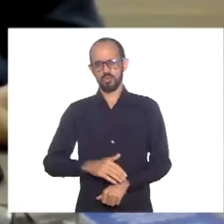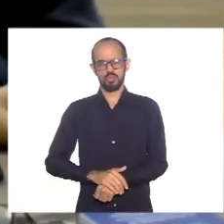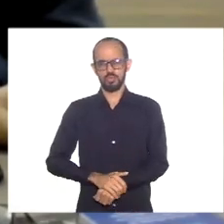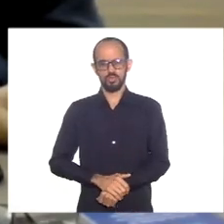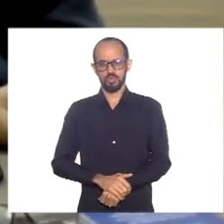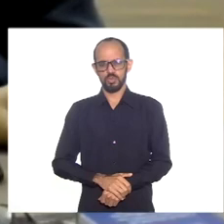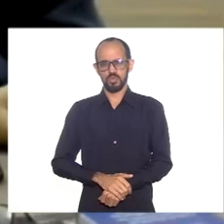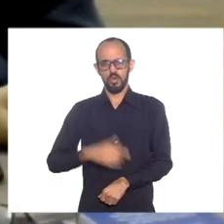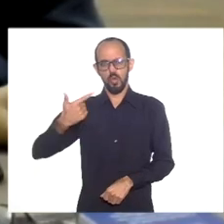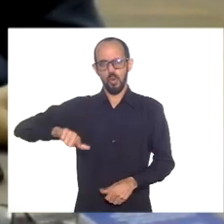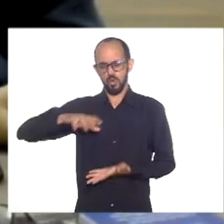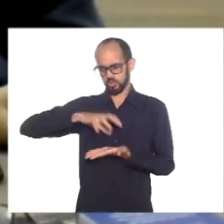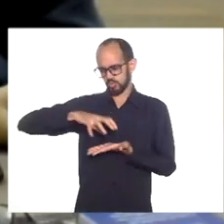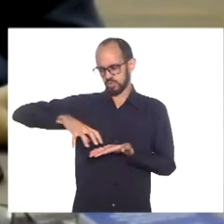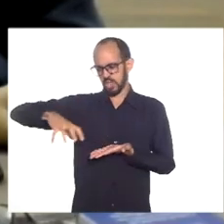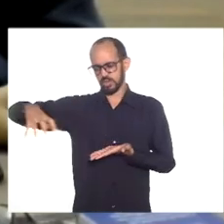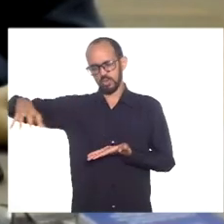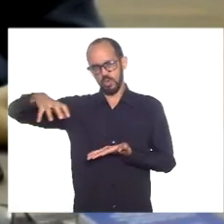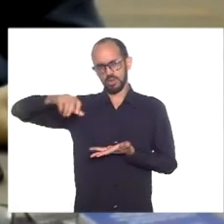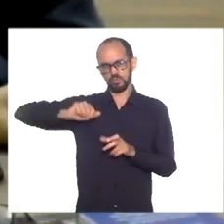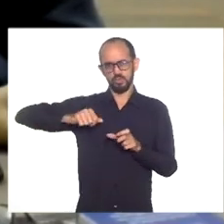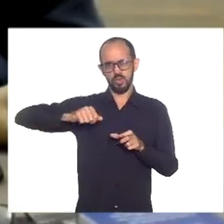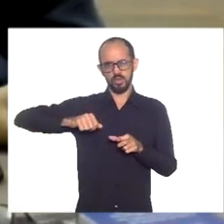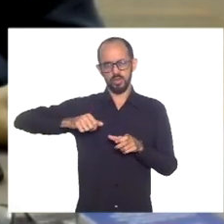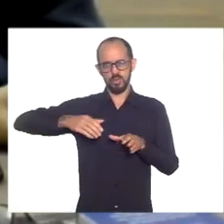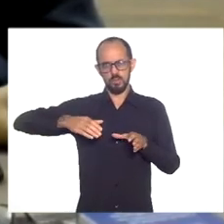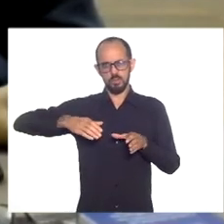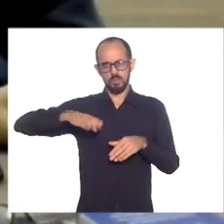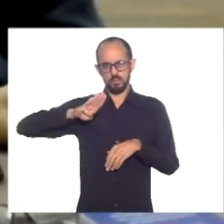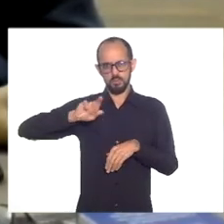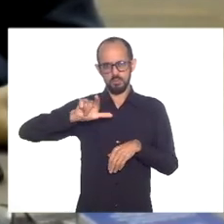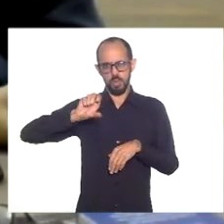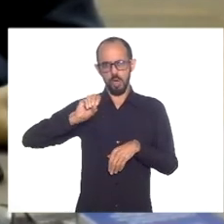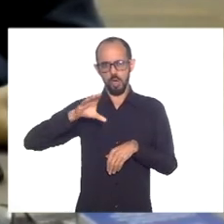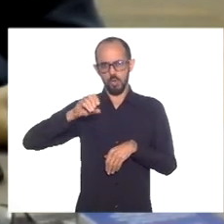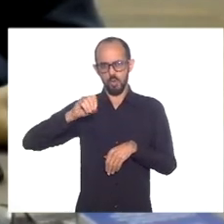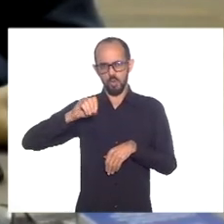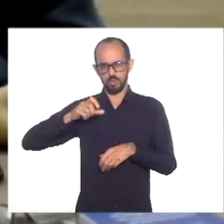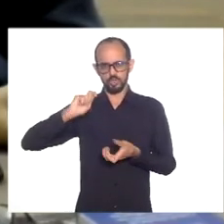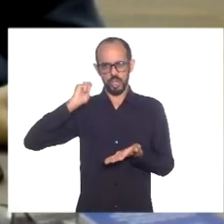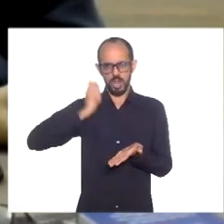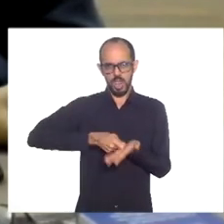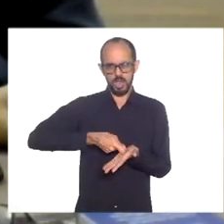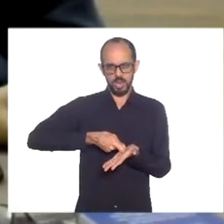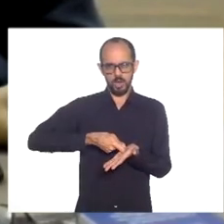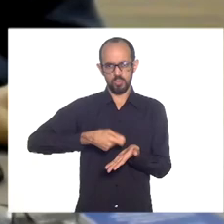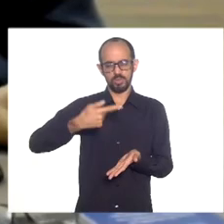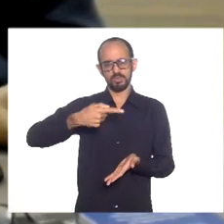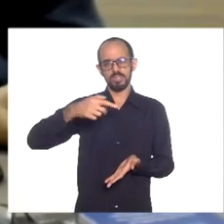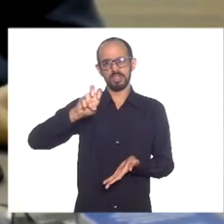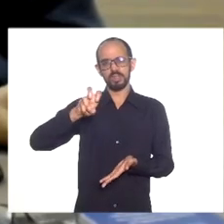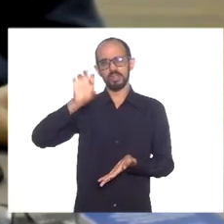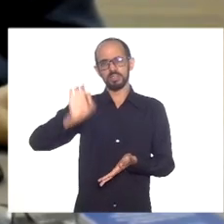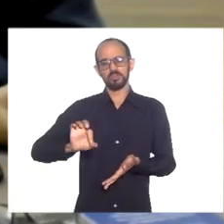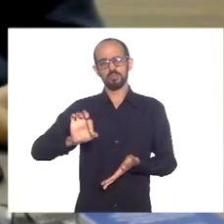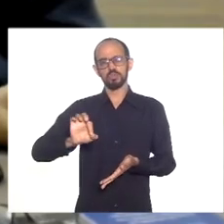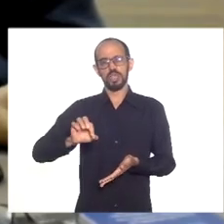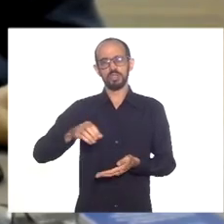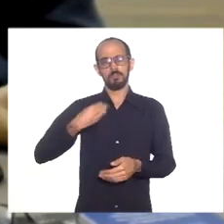Alguns outros campos que foram blocos que foram leiloados naquela ocasião, saiu com 75% da participação do